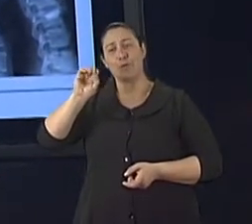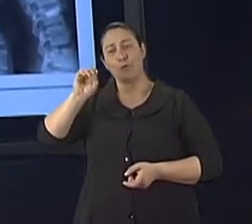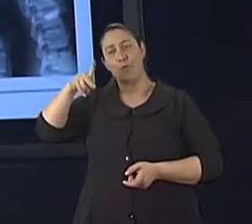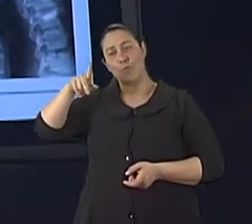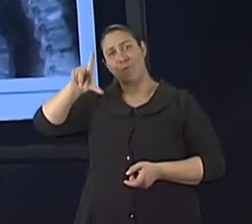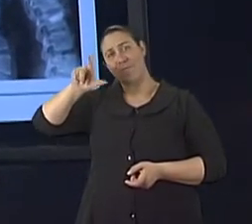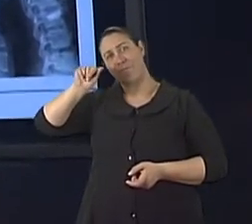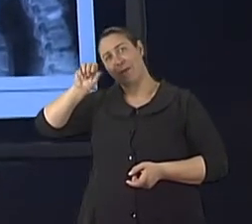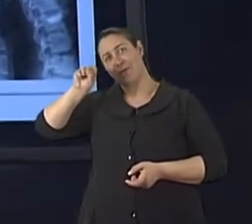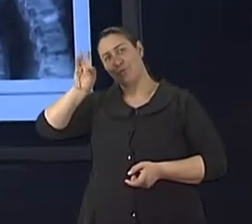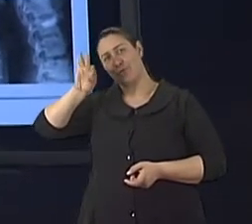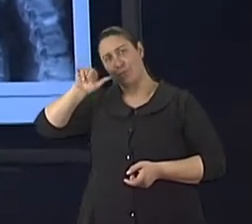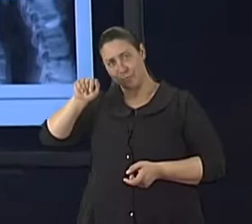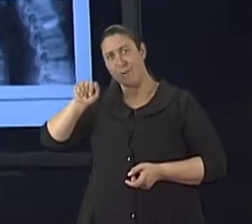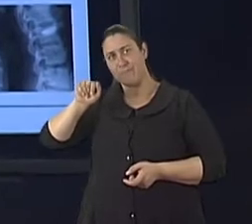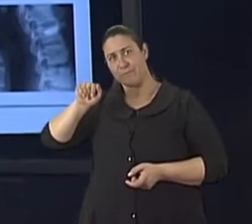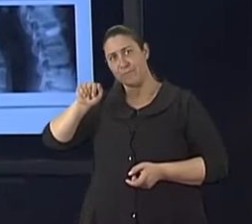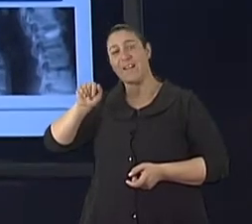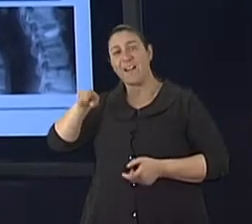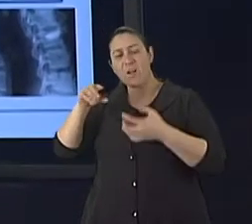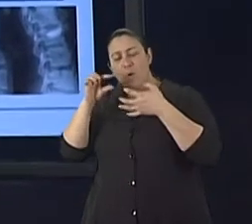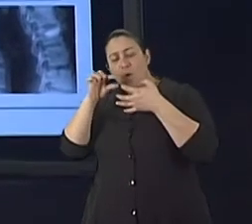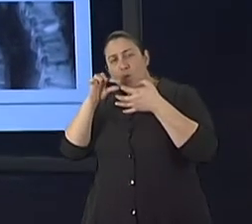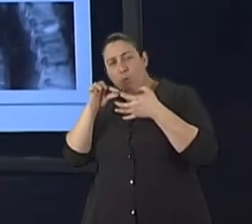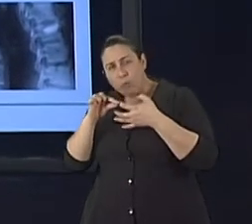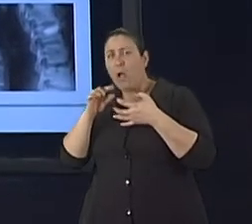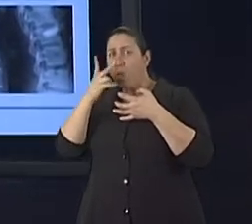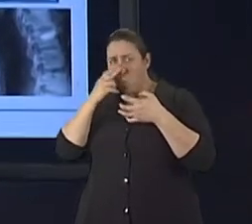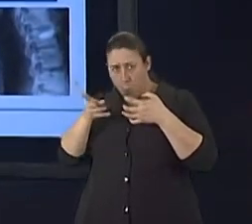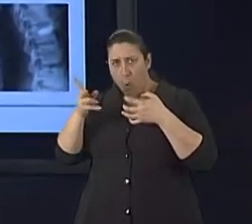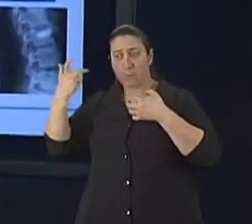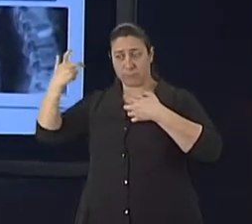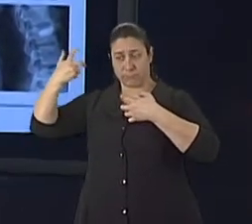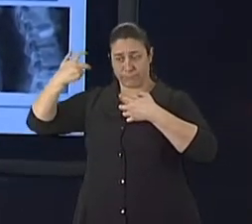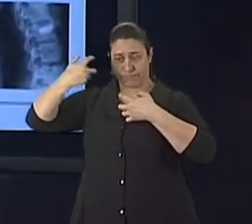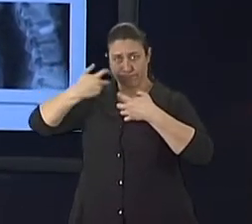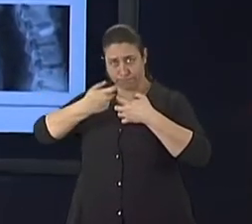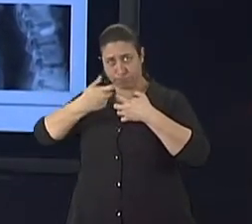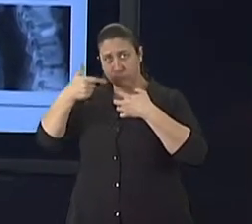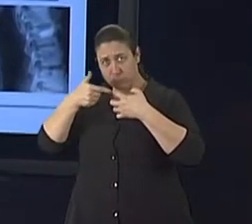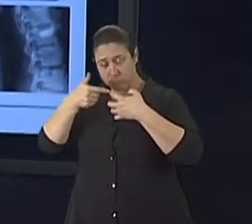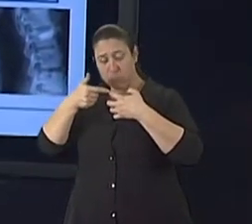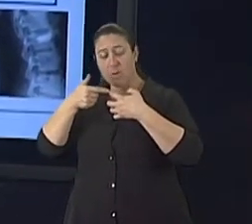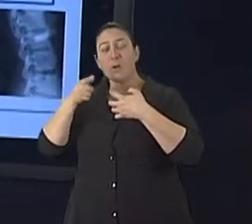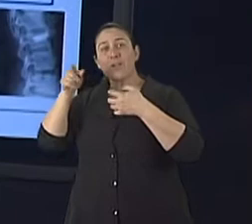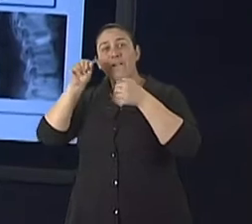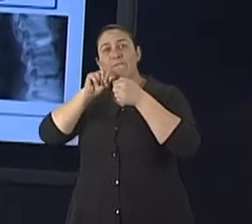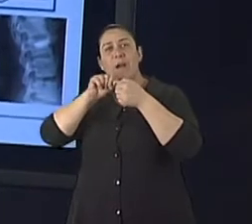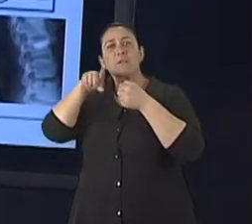uma agulha dentro daquela verba para que diminuiu de tamanho que ela está fraturada você informa balonete lá dentro